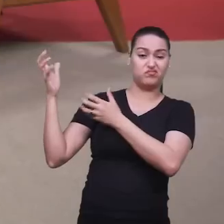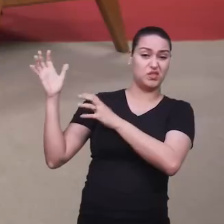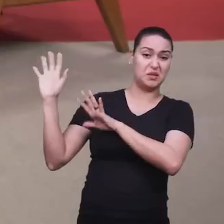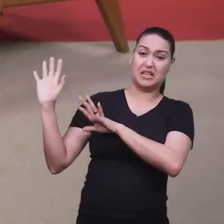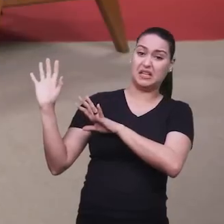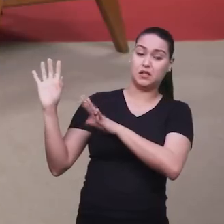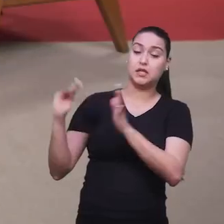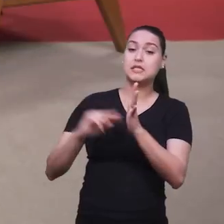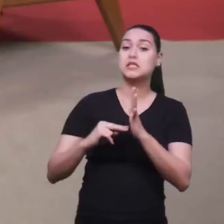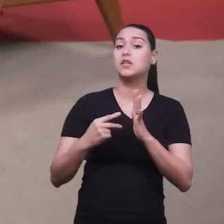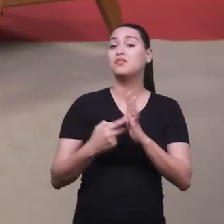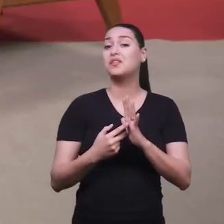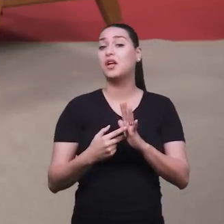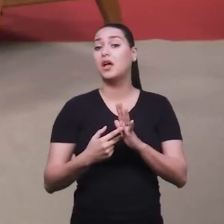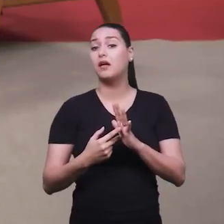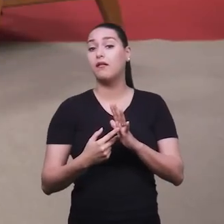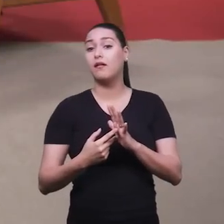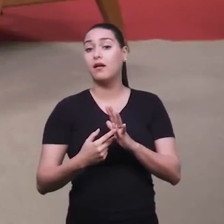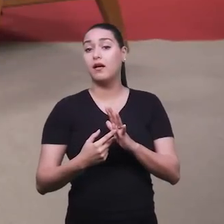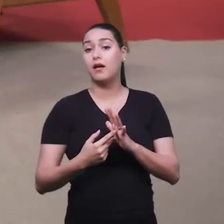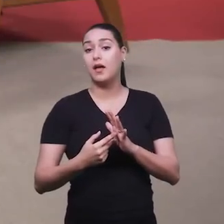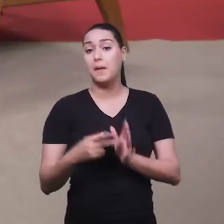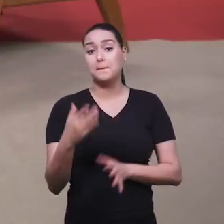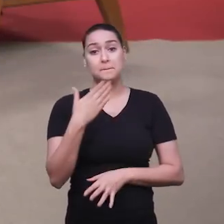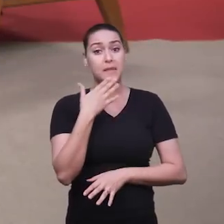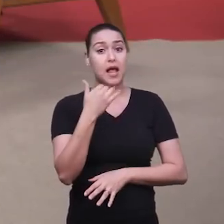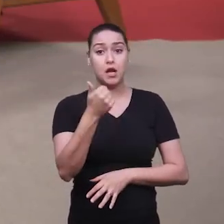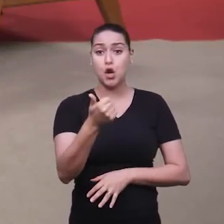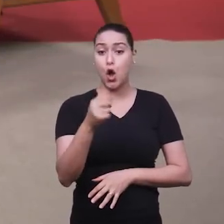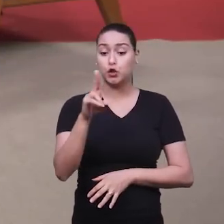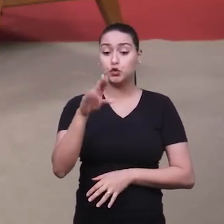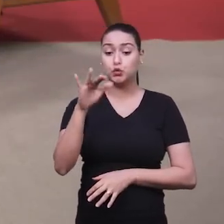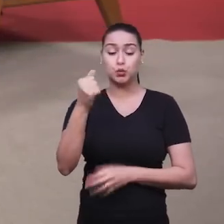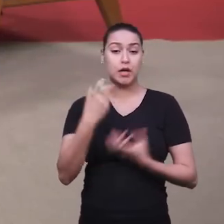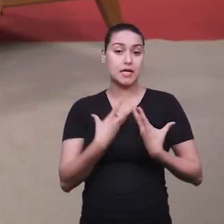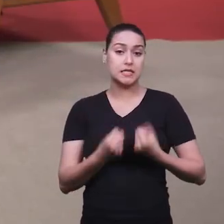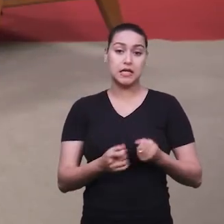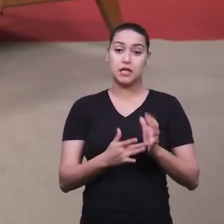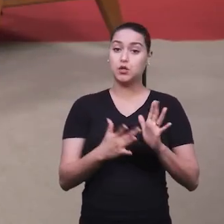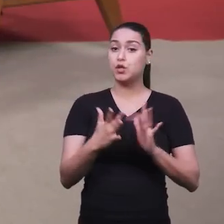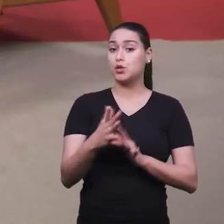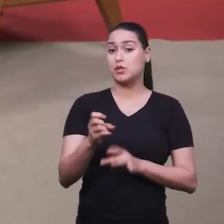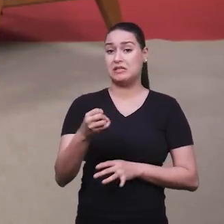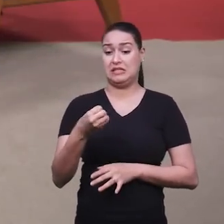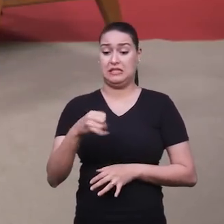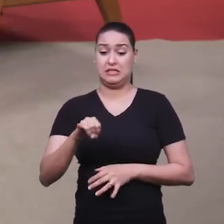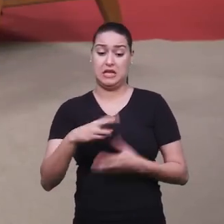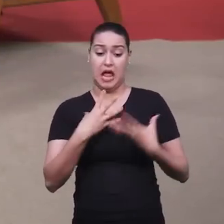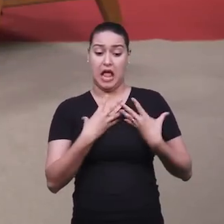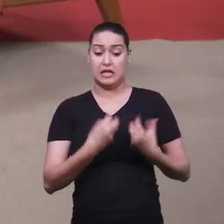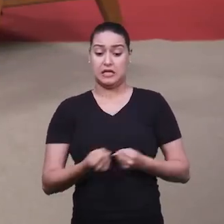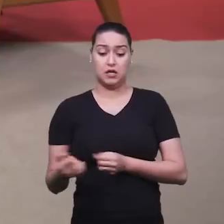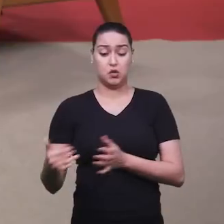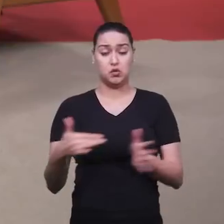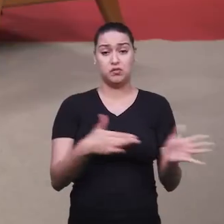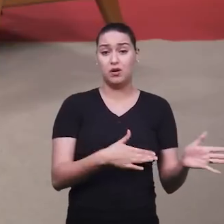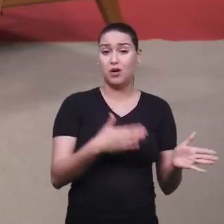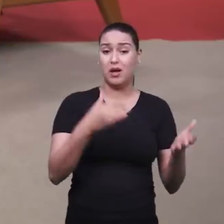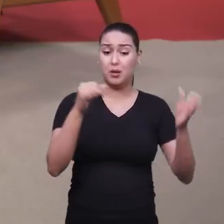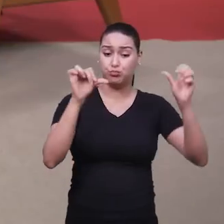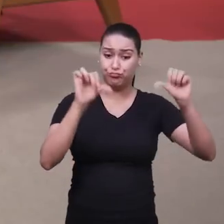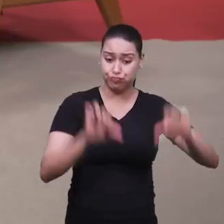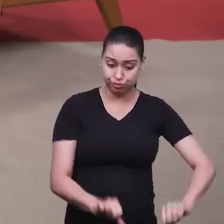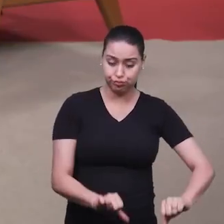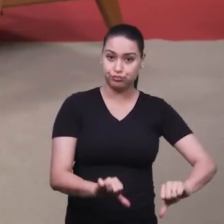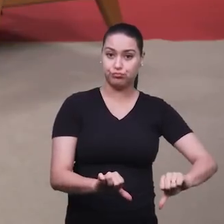Aqui, ó. O último estado é pior do que o anterior. Era melhor nunca ter aceitado o Senhor. Isso que está na palavra,